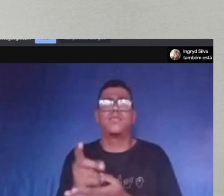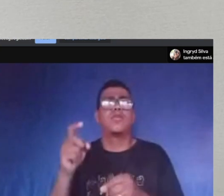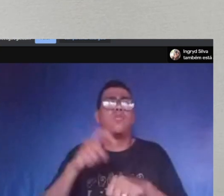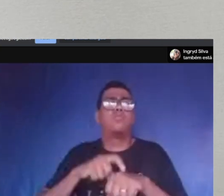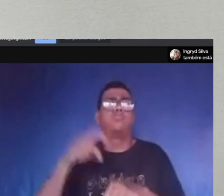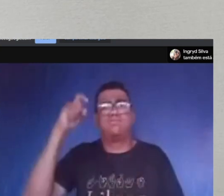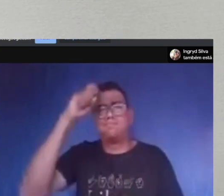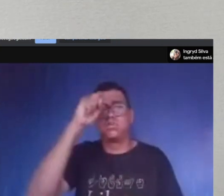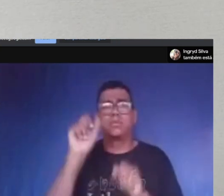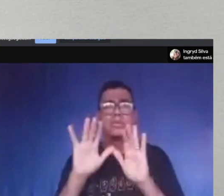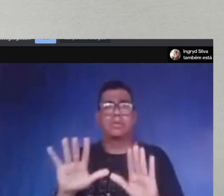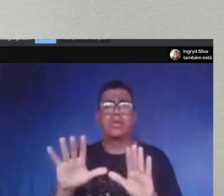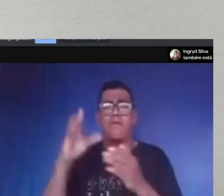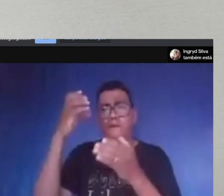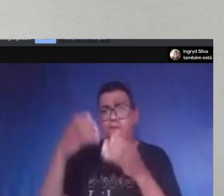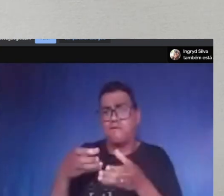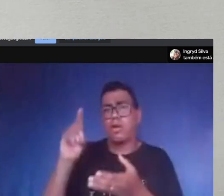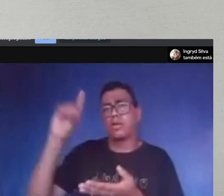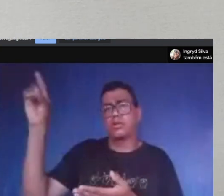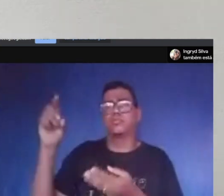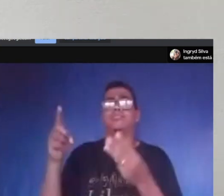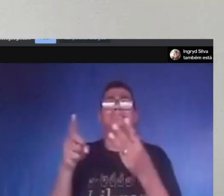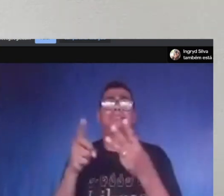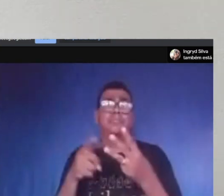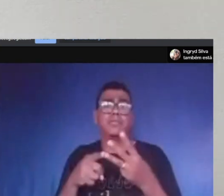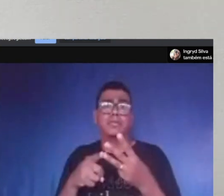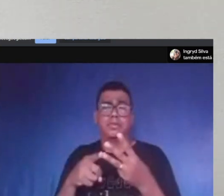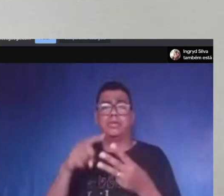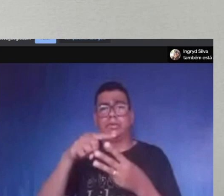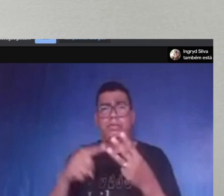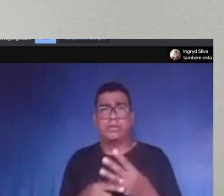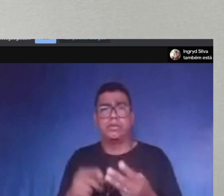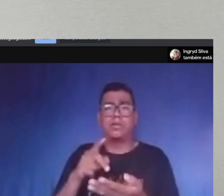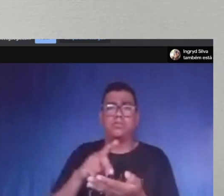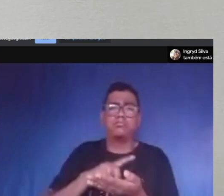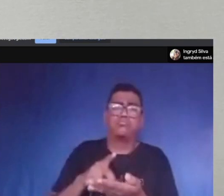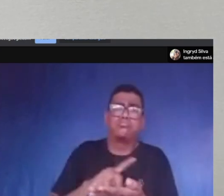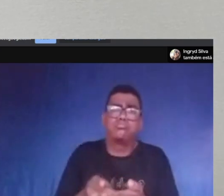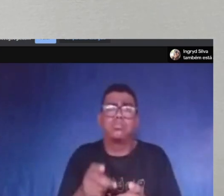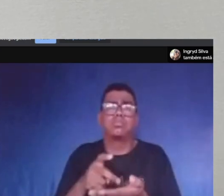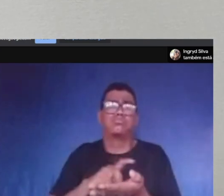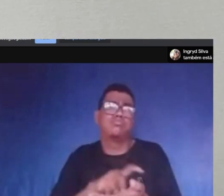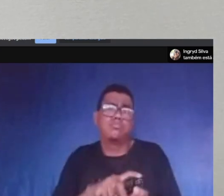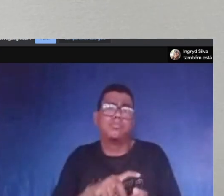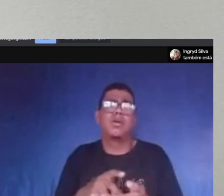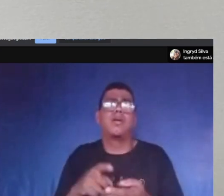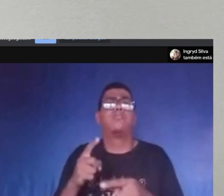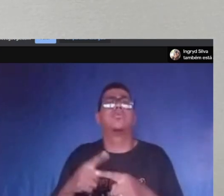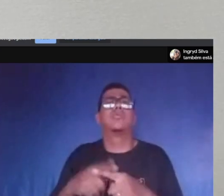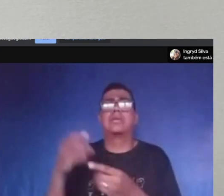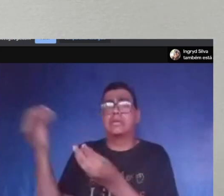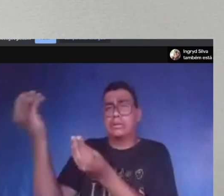são de Deus para nossas vidas, esses não vão ser abandonados nunca. Aqueles sonhos que são do agrado do Senhor, eles vão permanecer, mesmo em